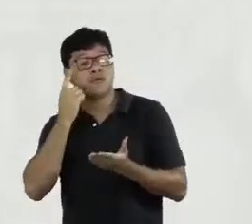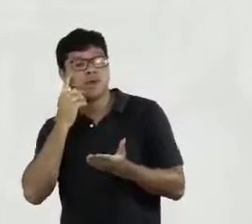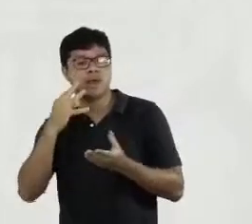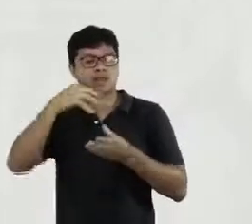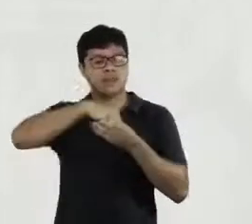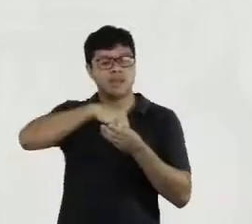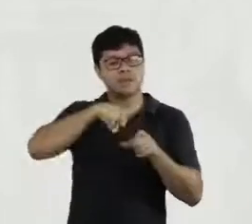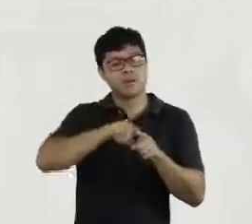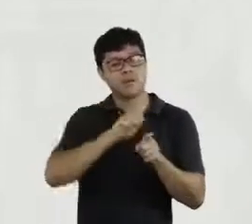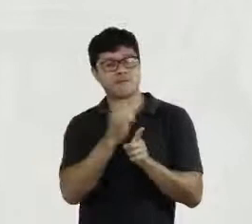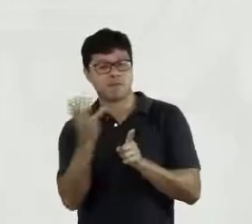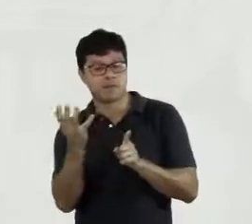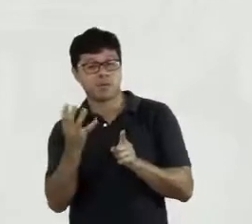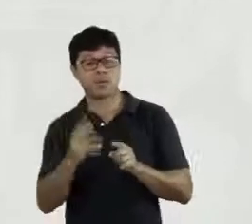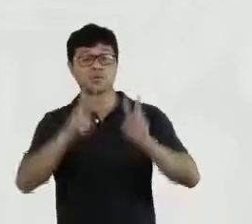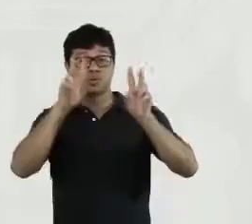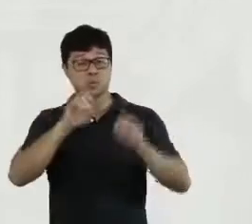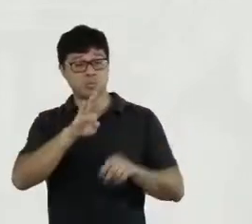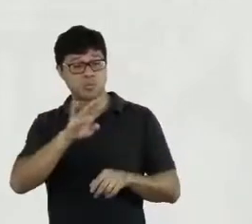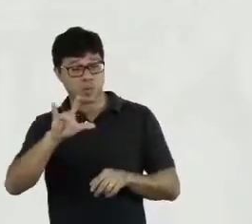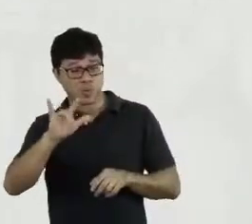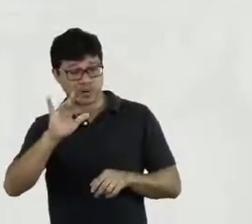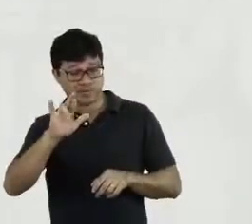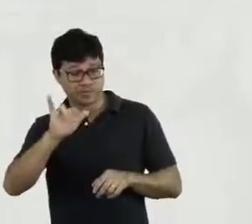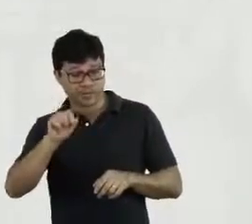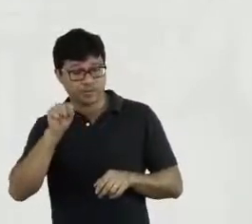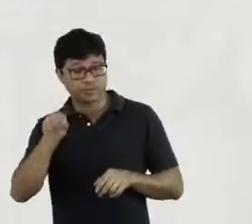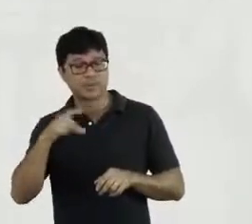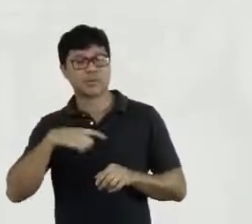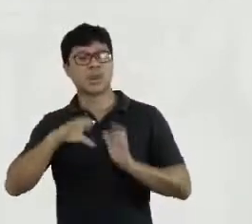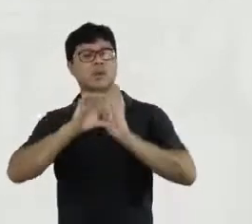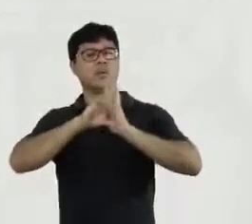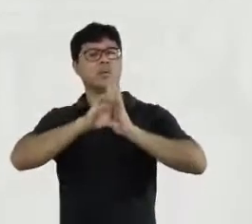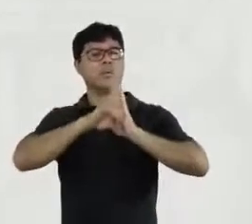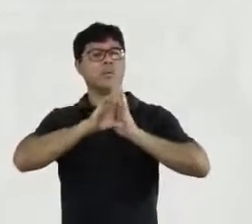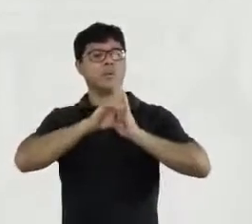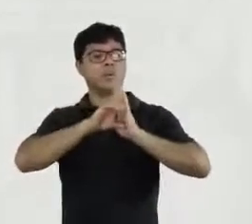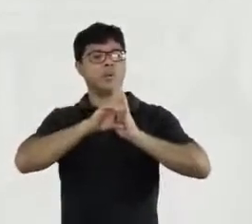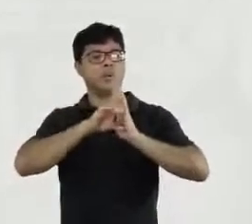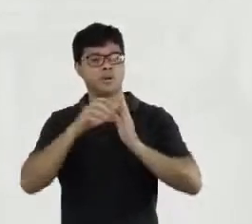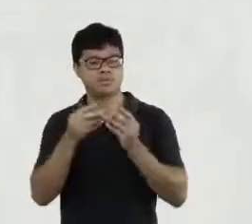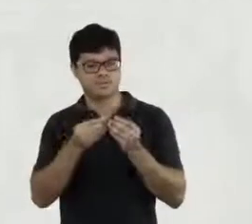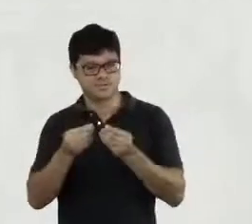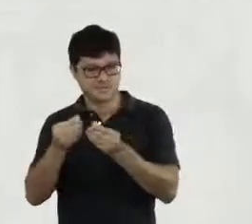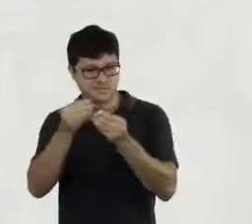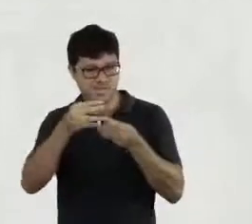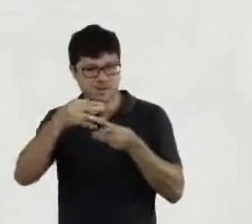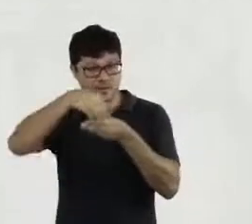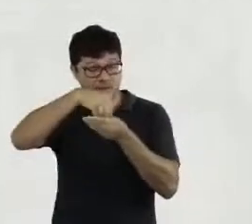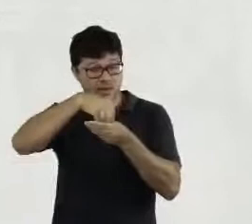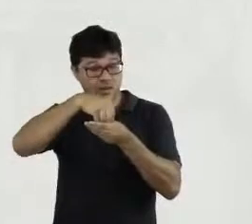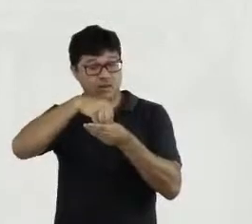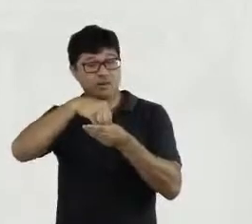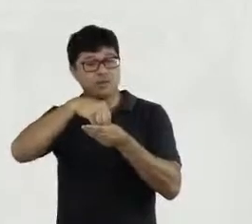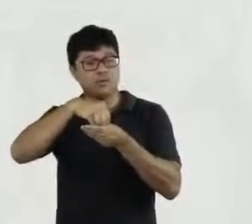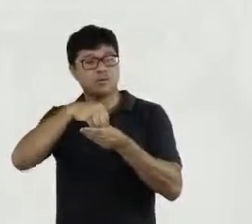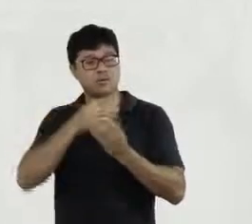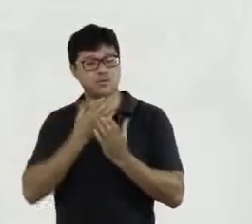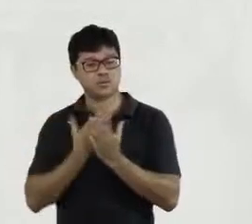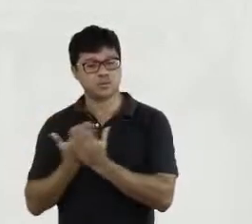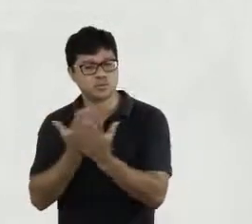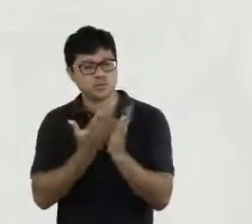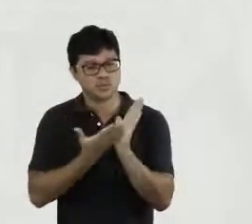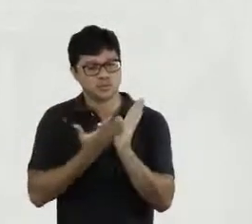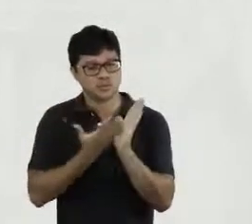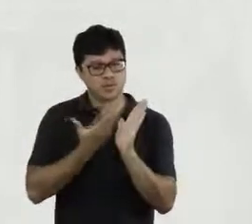entre si. Sobre bibliografia, temos o conceito elementar de se tratar de estudo dos